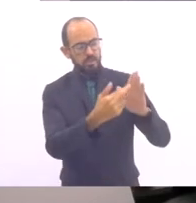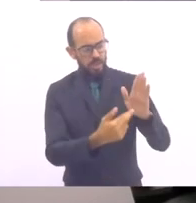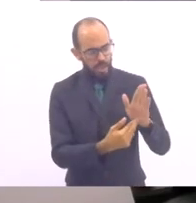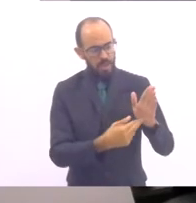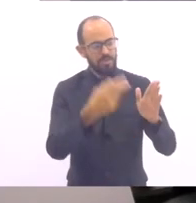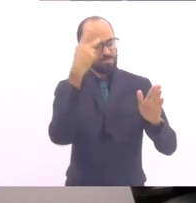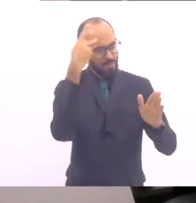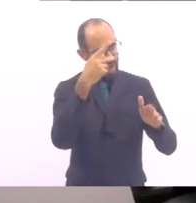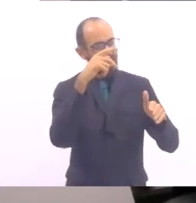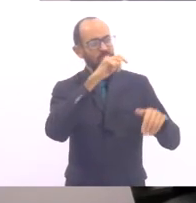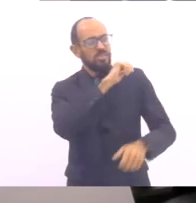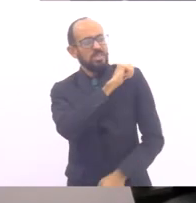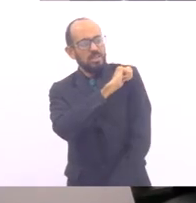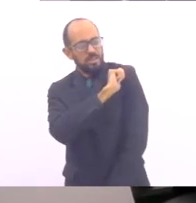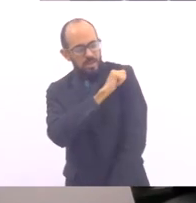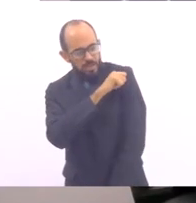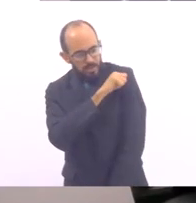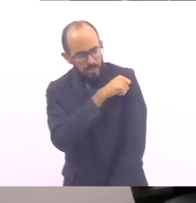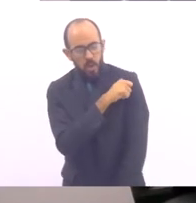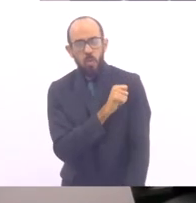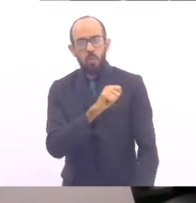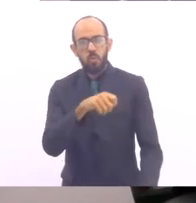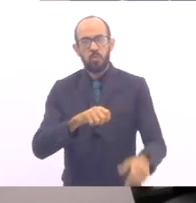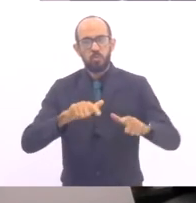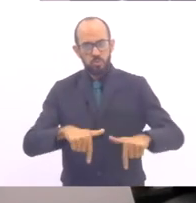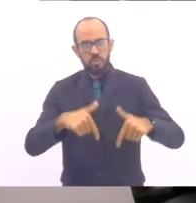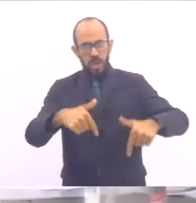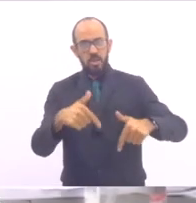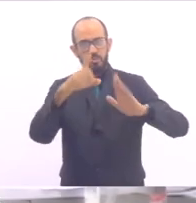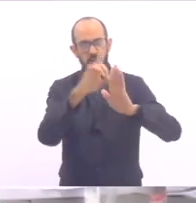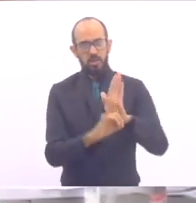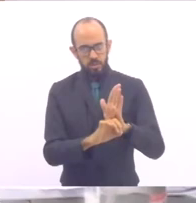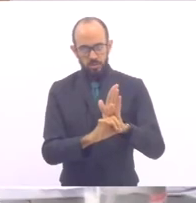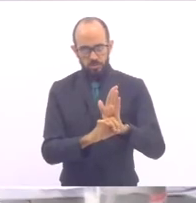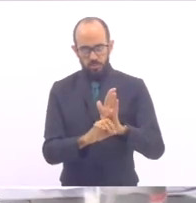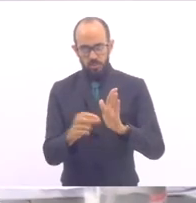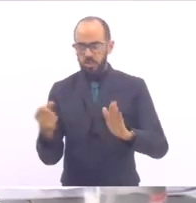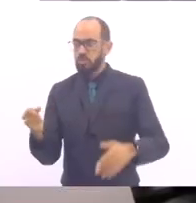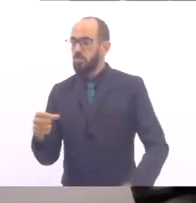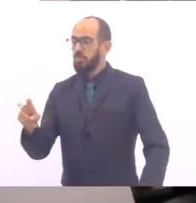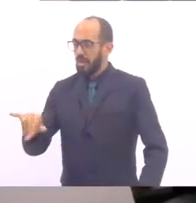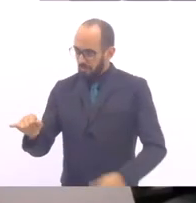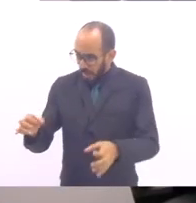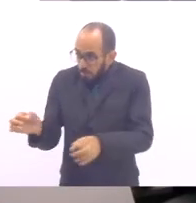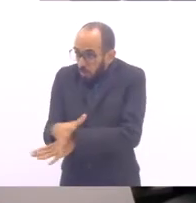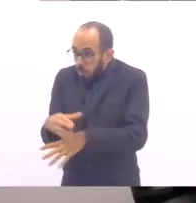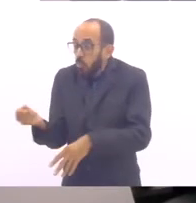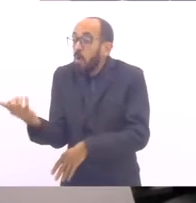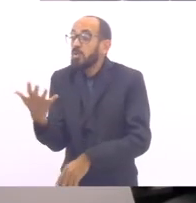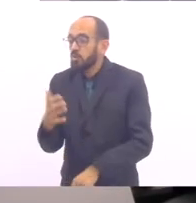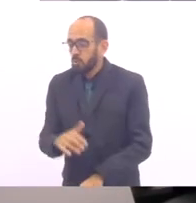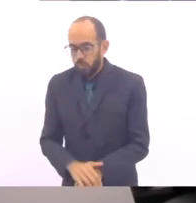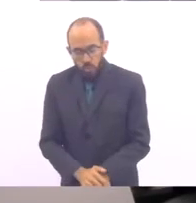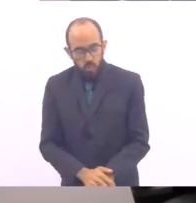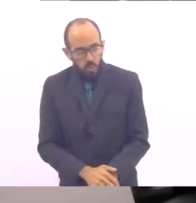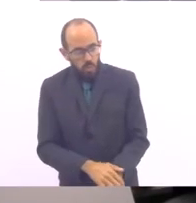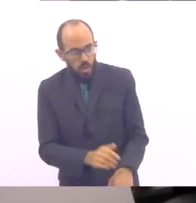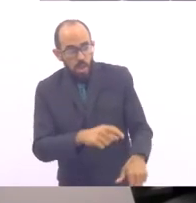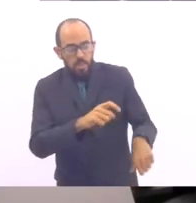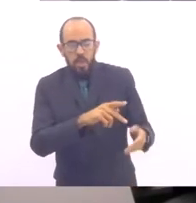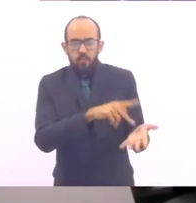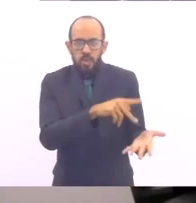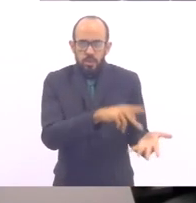para fiscalização dos atos declaratórios. Isso vai ficar pronto nos próximos dias. Na verdade, já